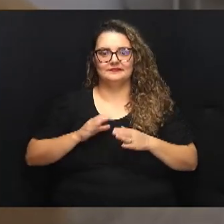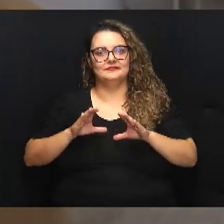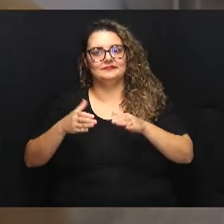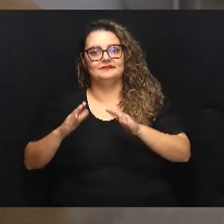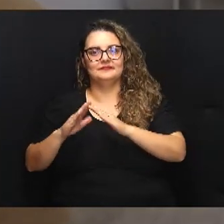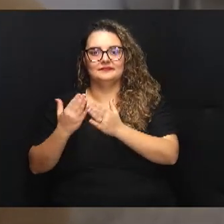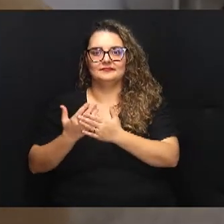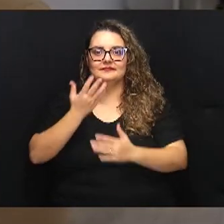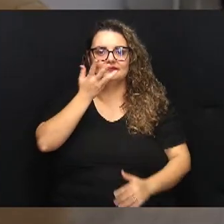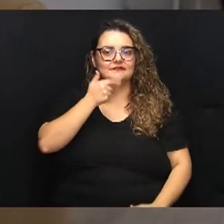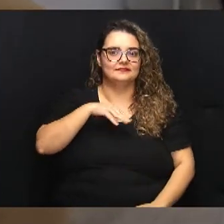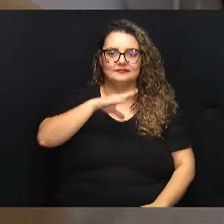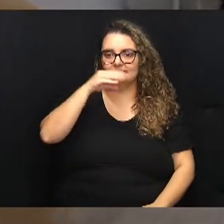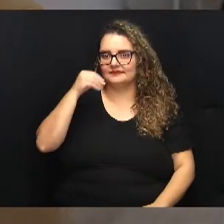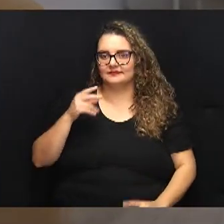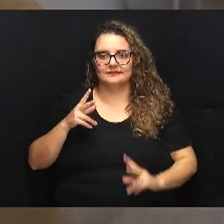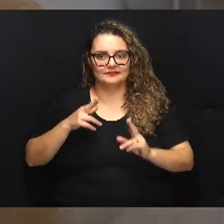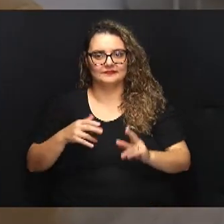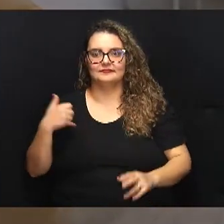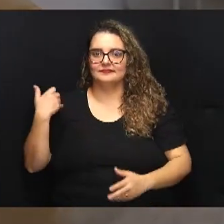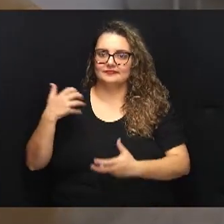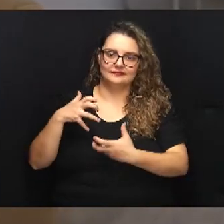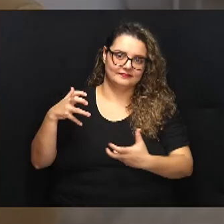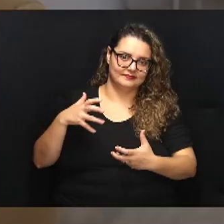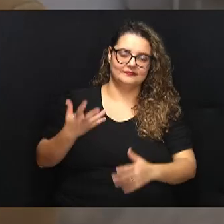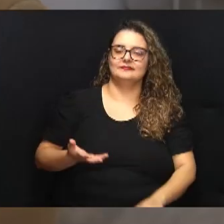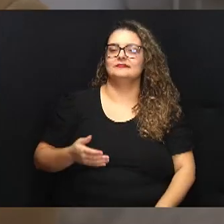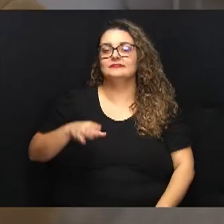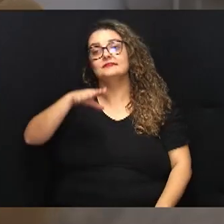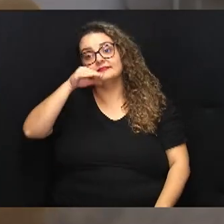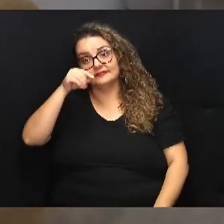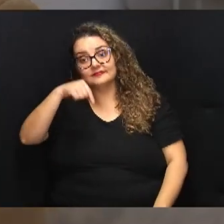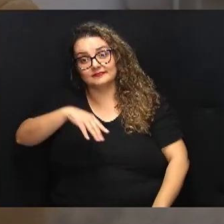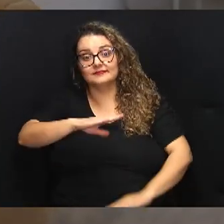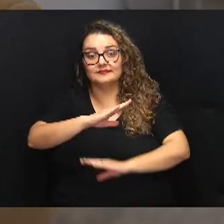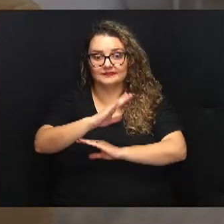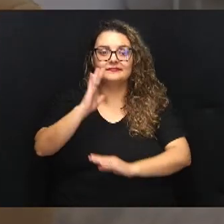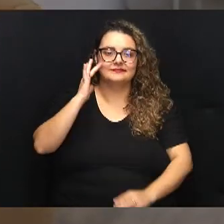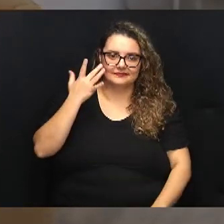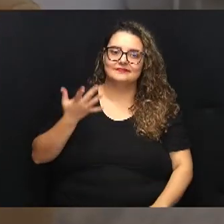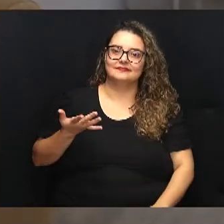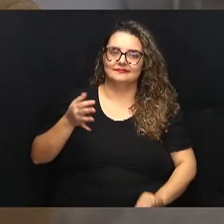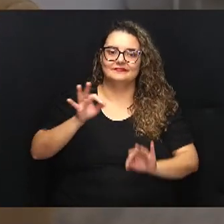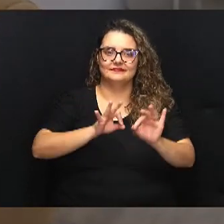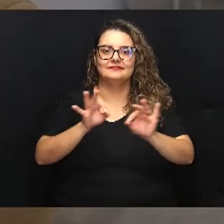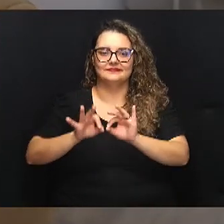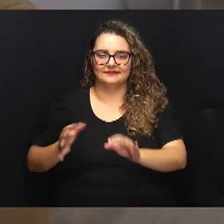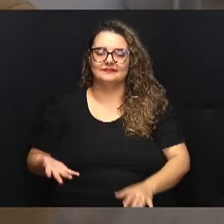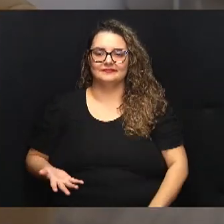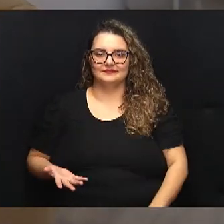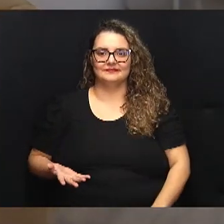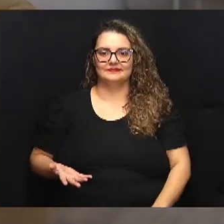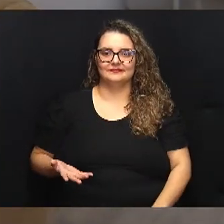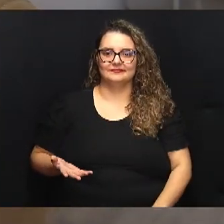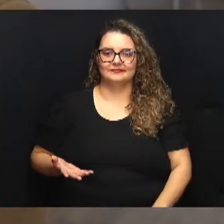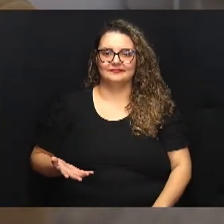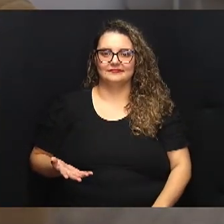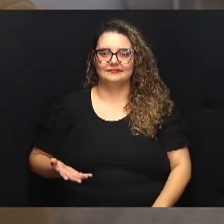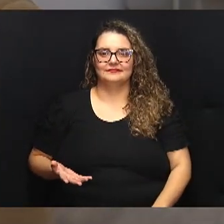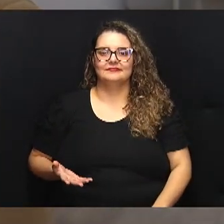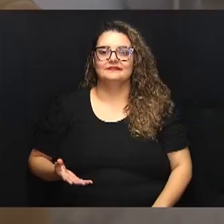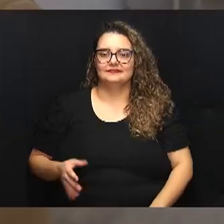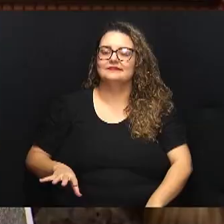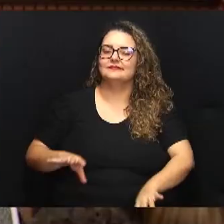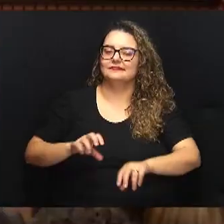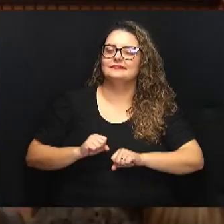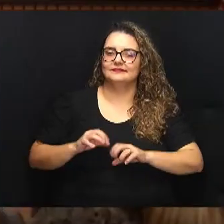escolares, crianças, adolescentes, quanto as pessoas mais velhas, os funcionários aqui da Câmara. Acho que vai ser um projeto com muita adesão aí